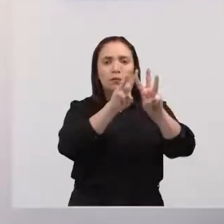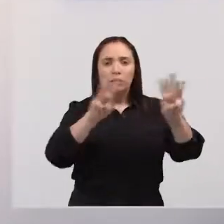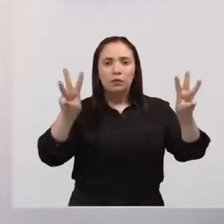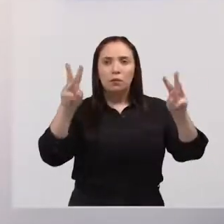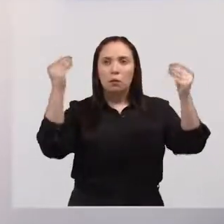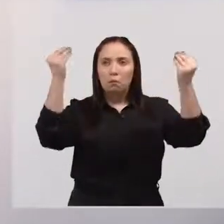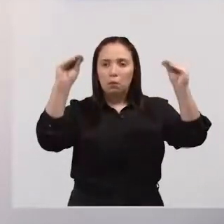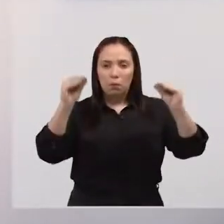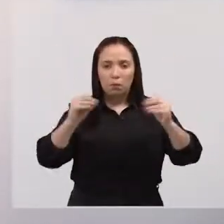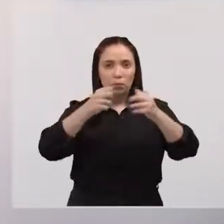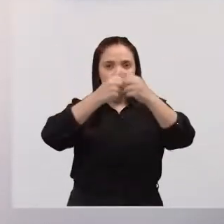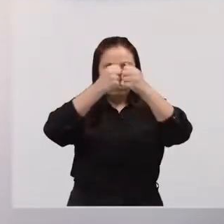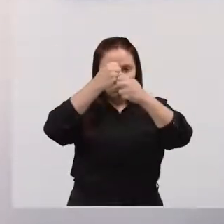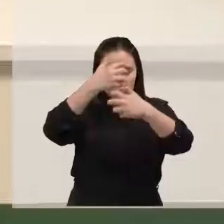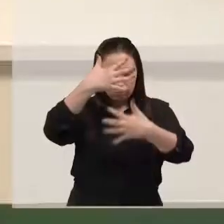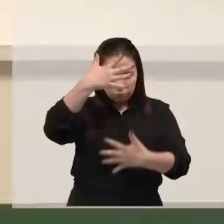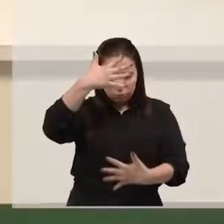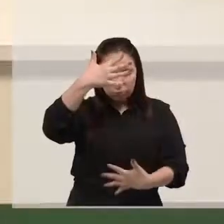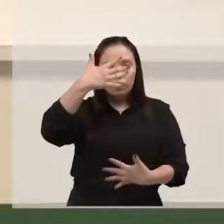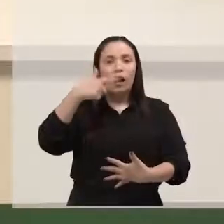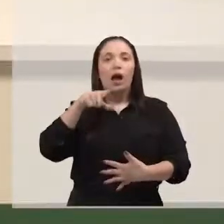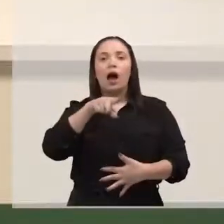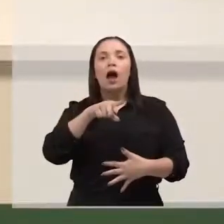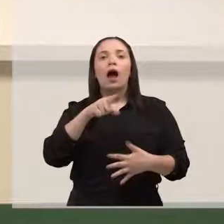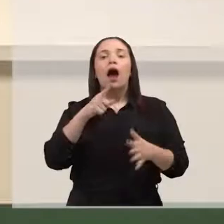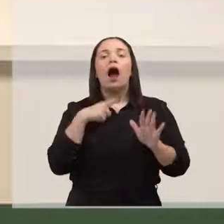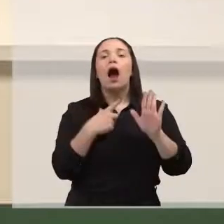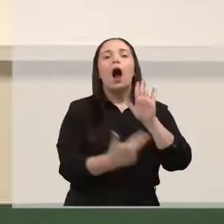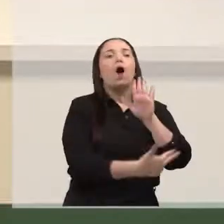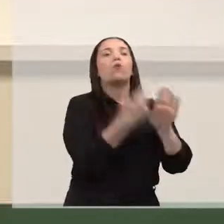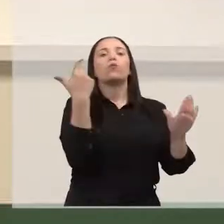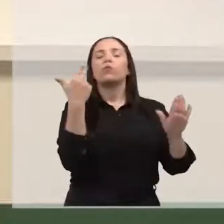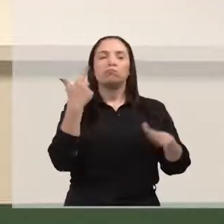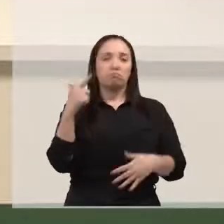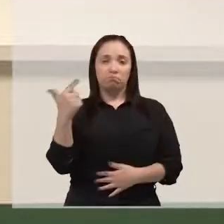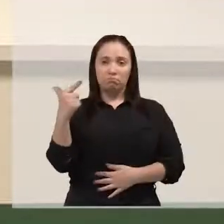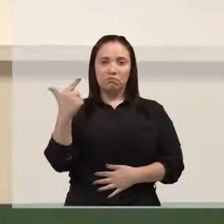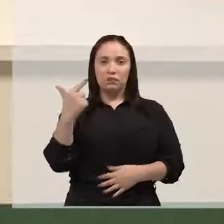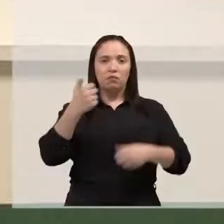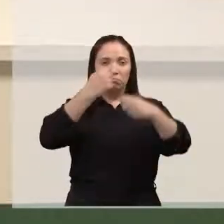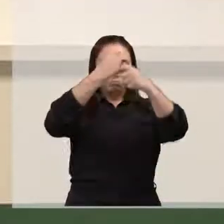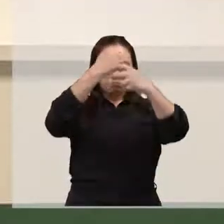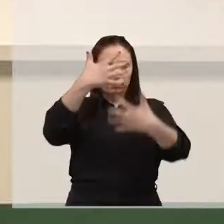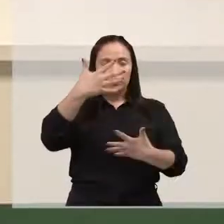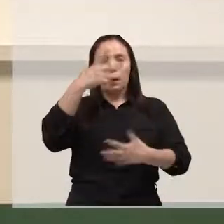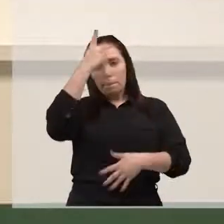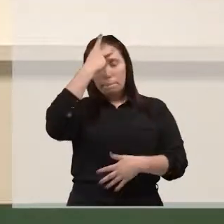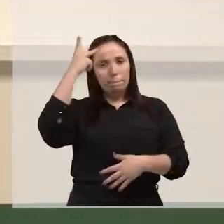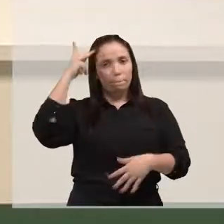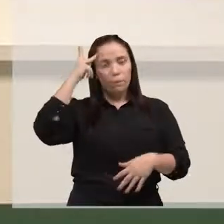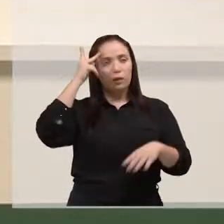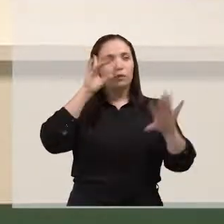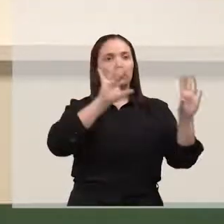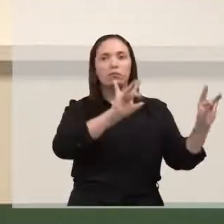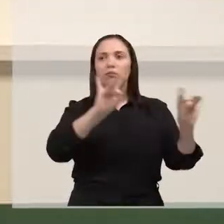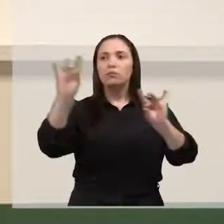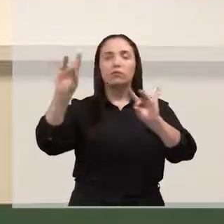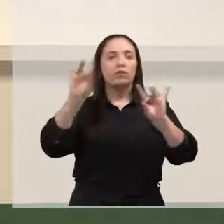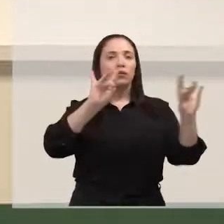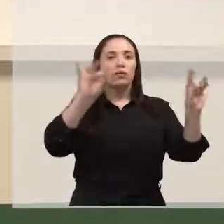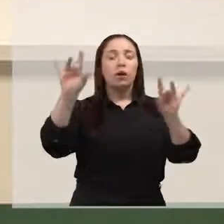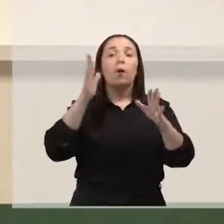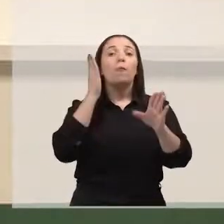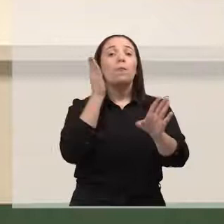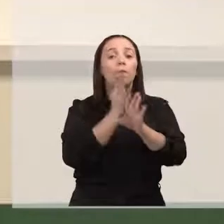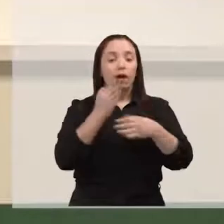vai para a mídia, ela é replicada, não tem autoria, se fala, se produz. As notícias, imagine o que é que vai ser feito às vésperas